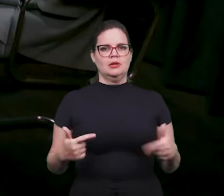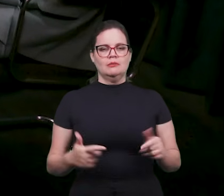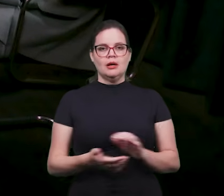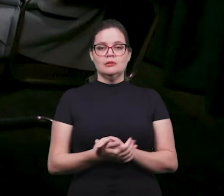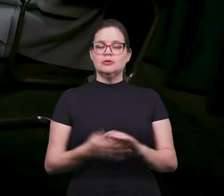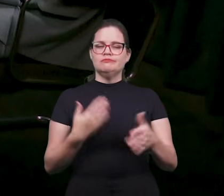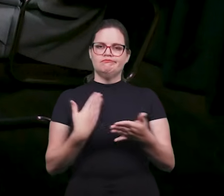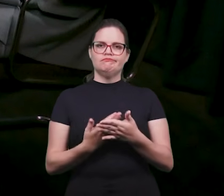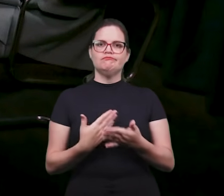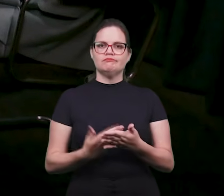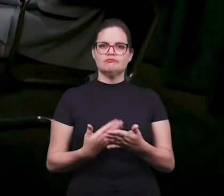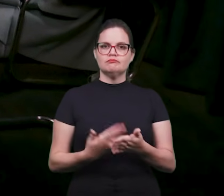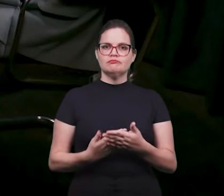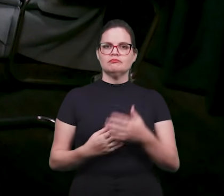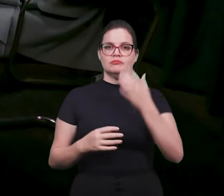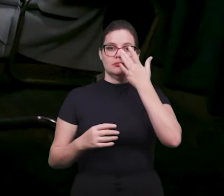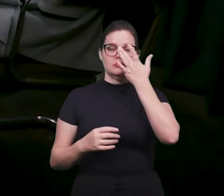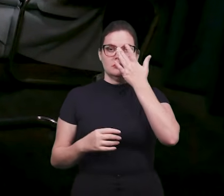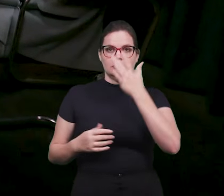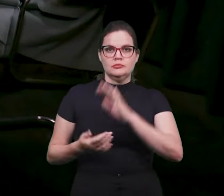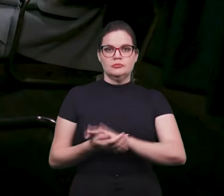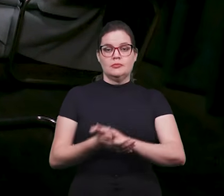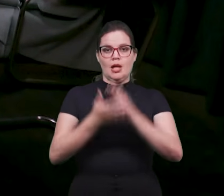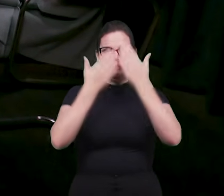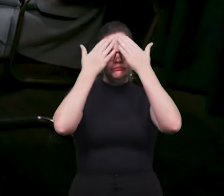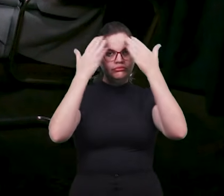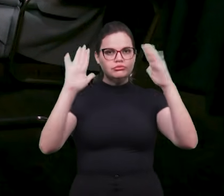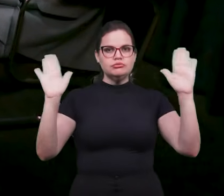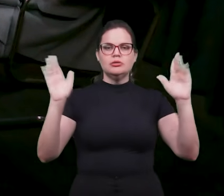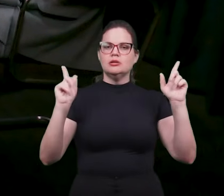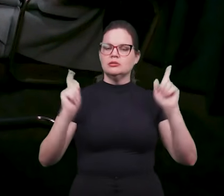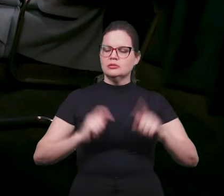faz ali, né? E o estudo, ele abre